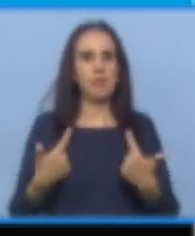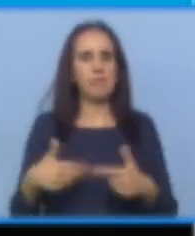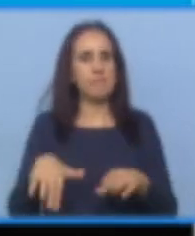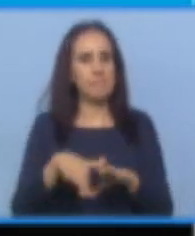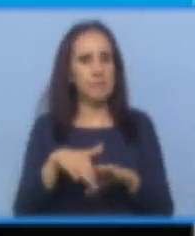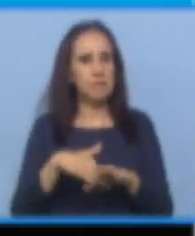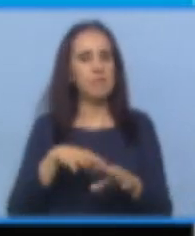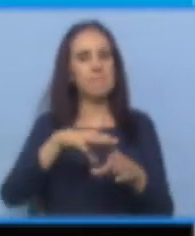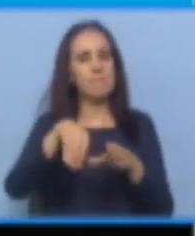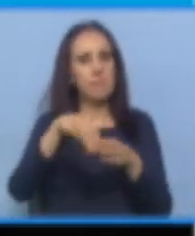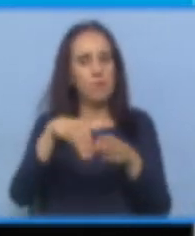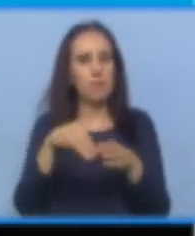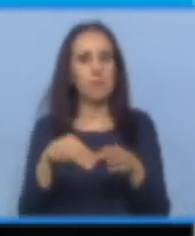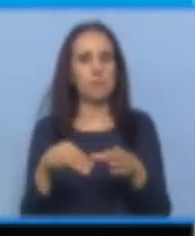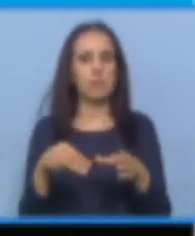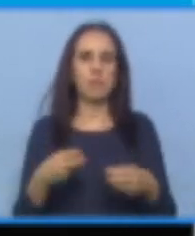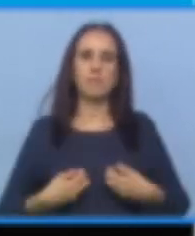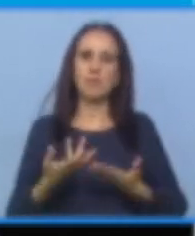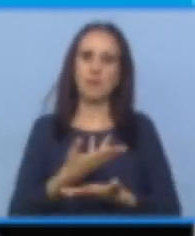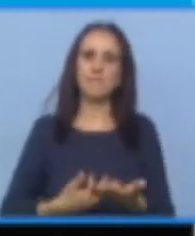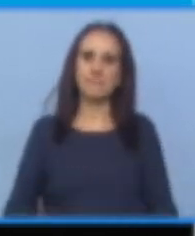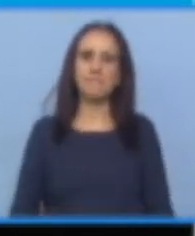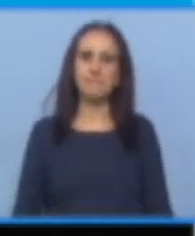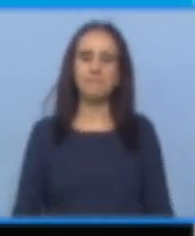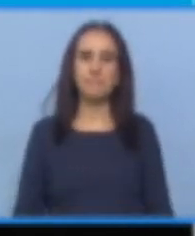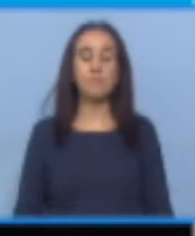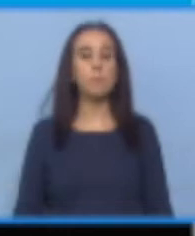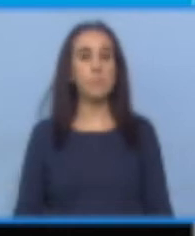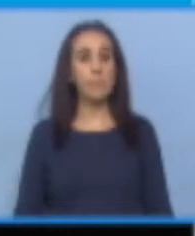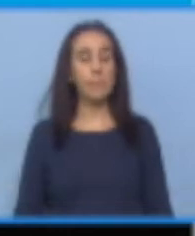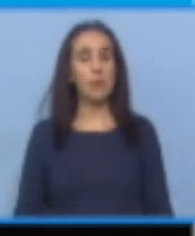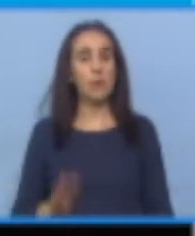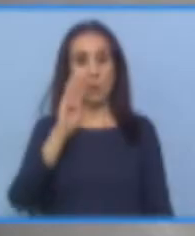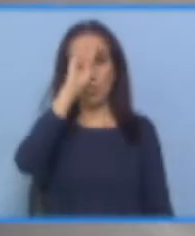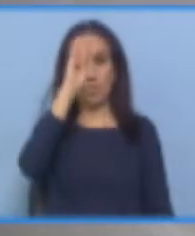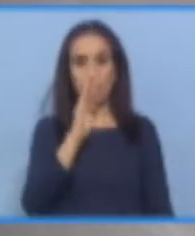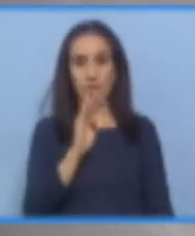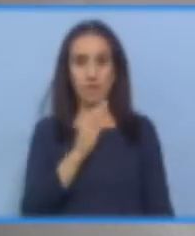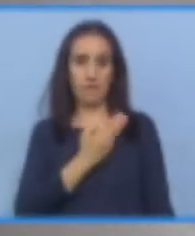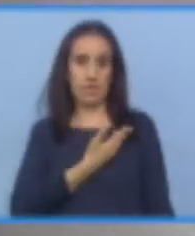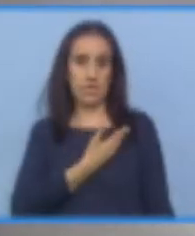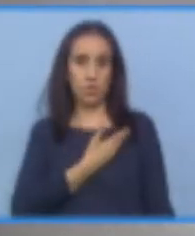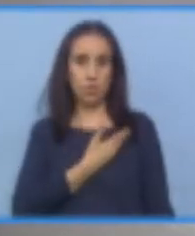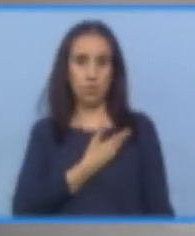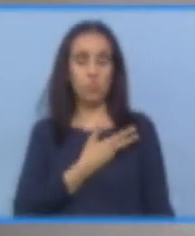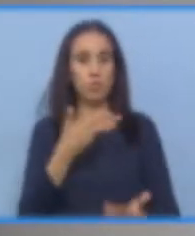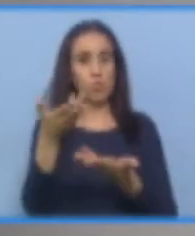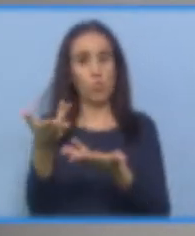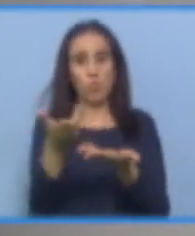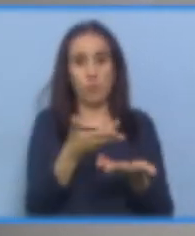participar, a envolver e a partilhar. Respondendo ao convite que o Papa Francisco faz ao convocar este